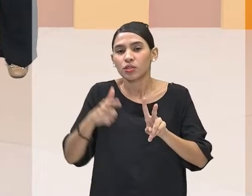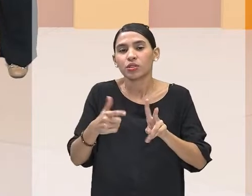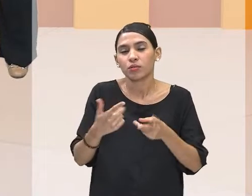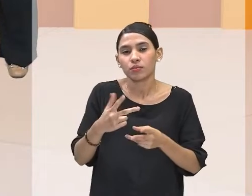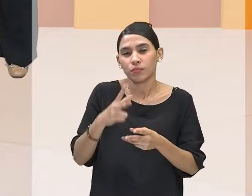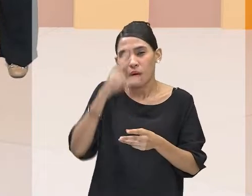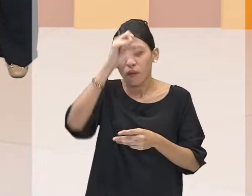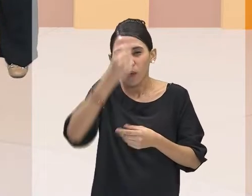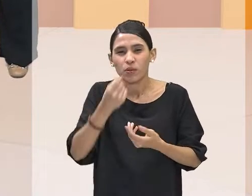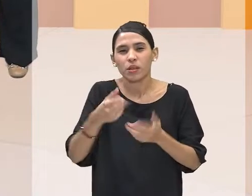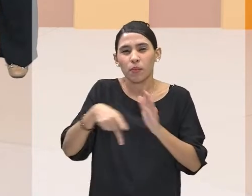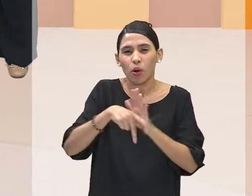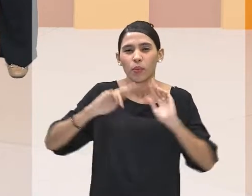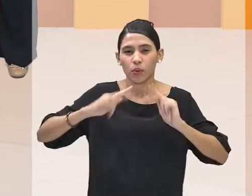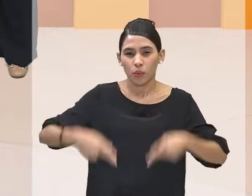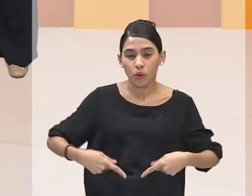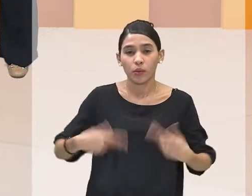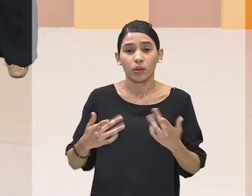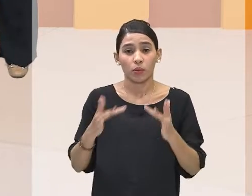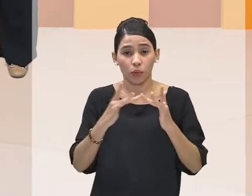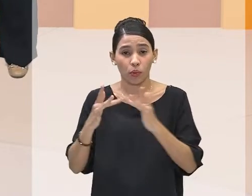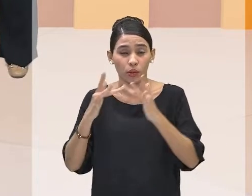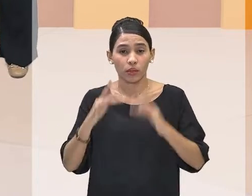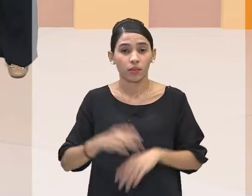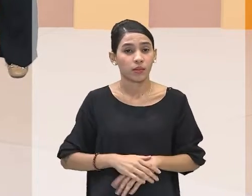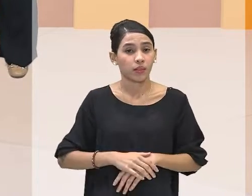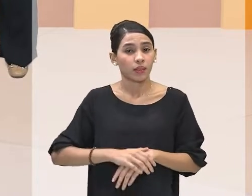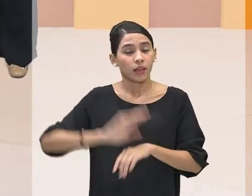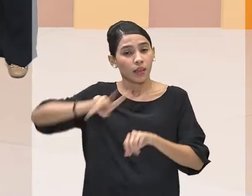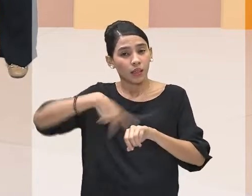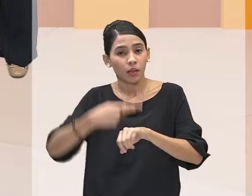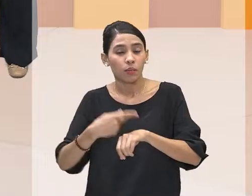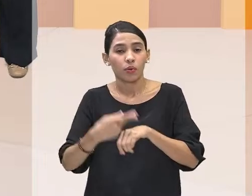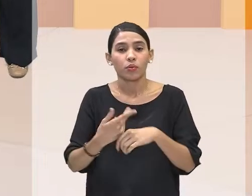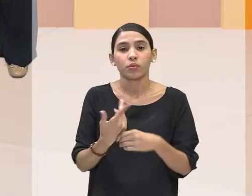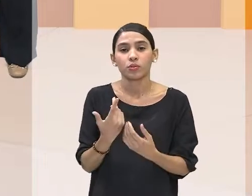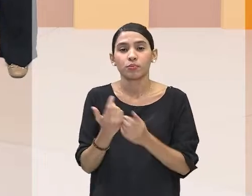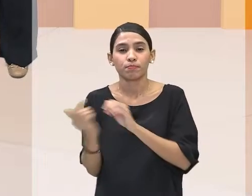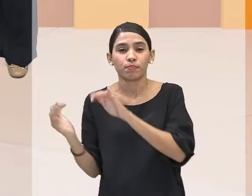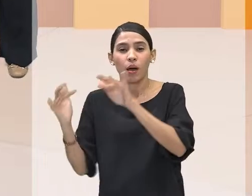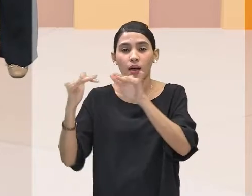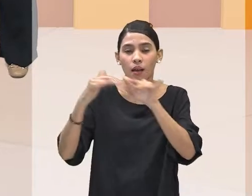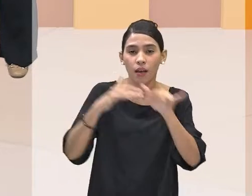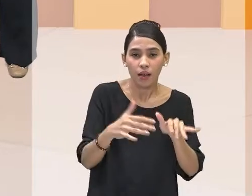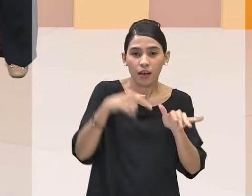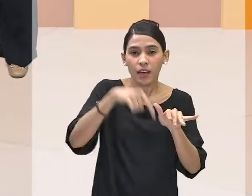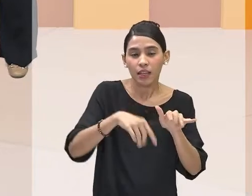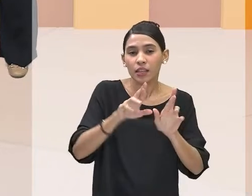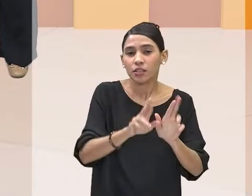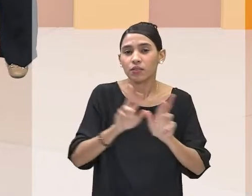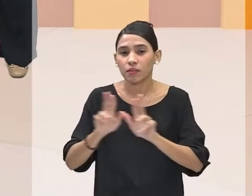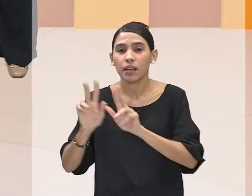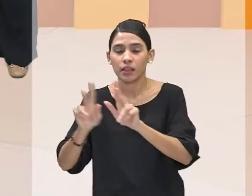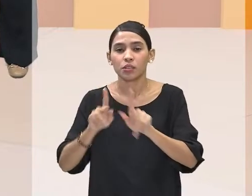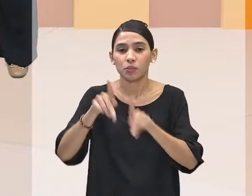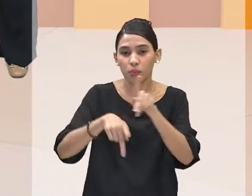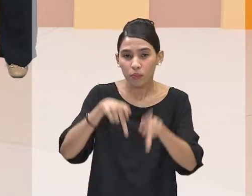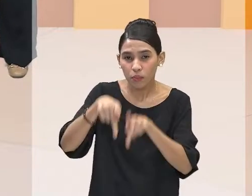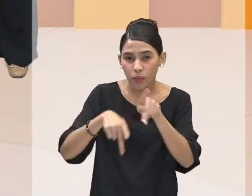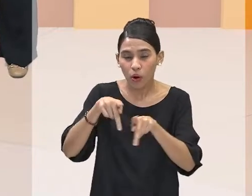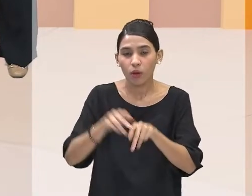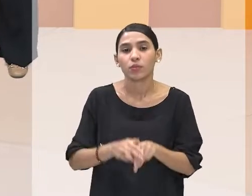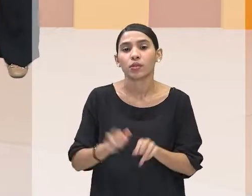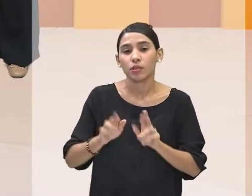resistência. Então, a gente tem esse primeiro contato. E mais tarde, outras ondas migratórias vão trazer diferentes povos,